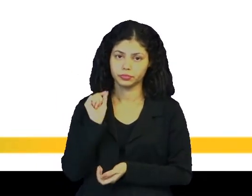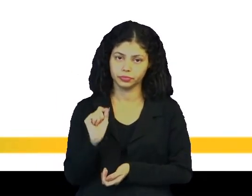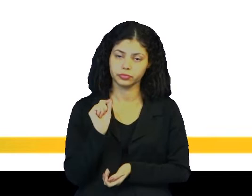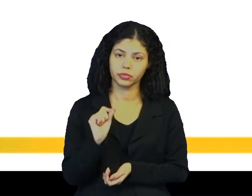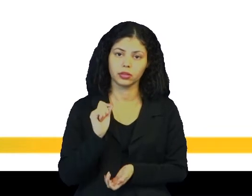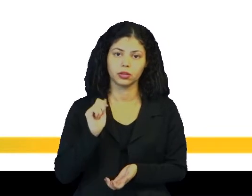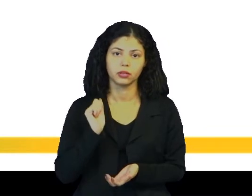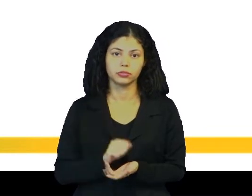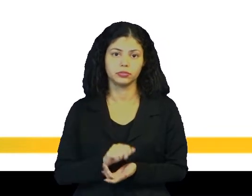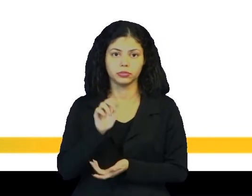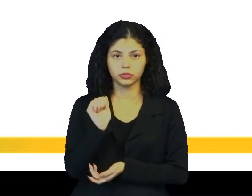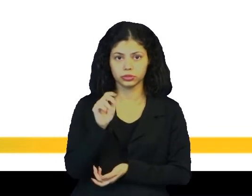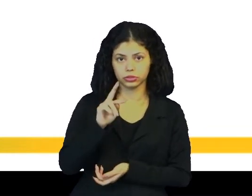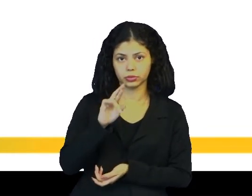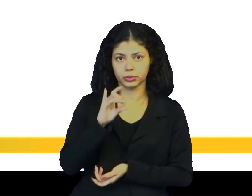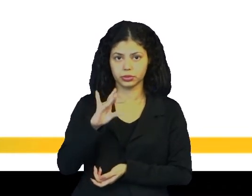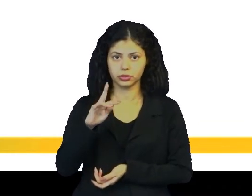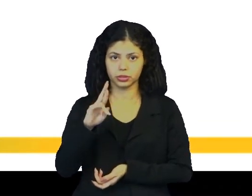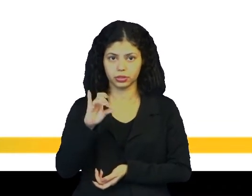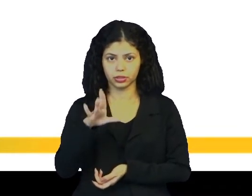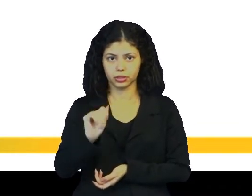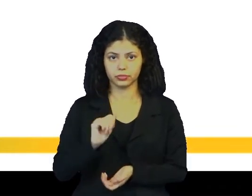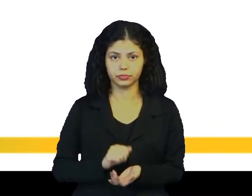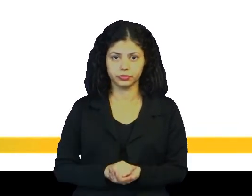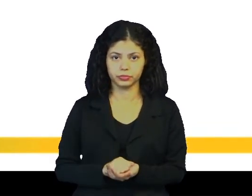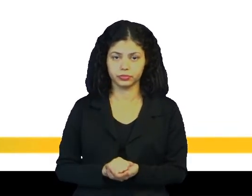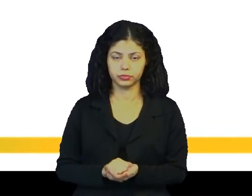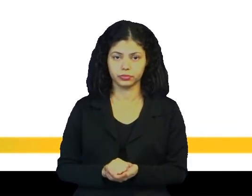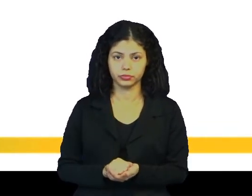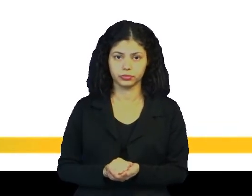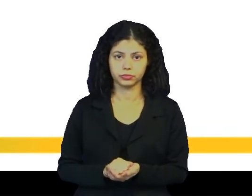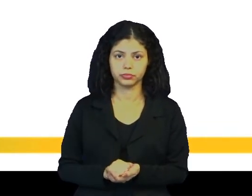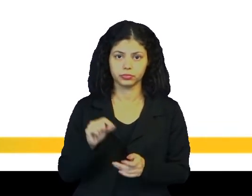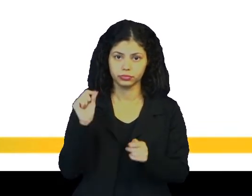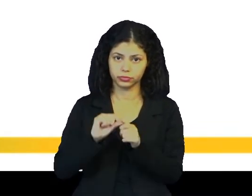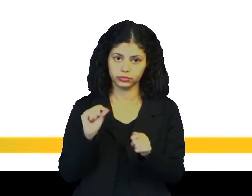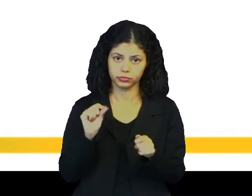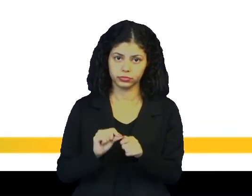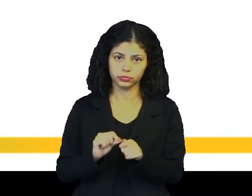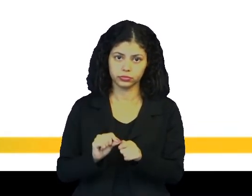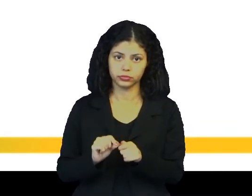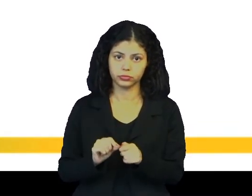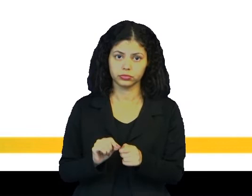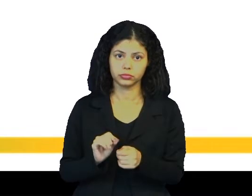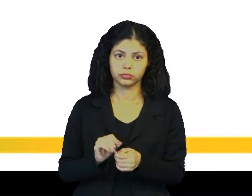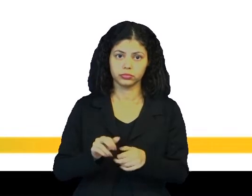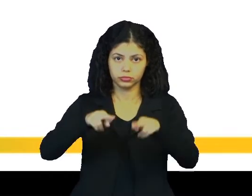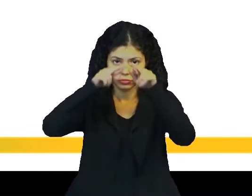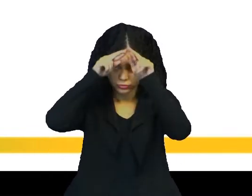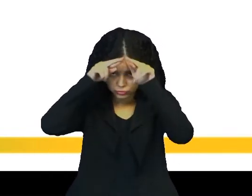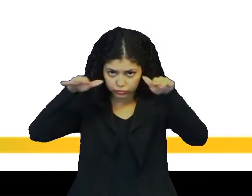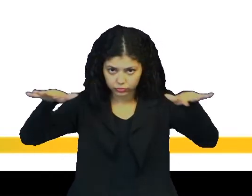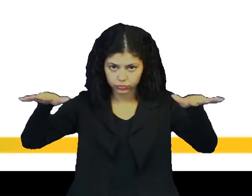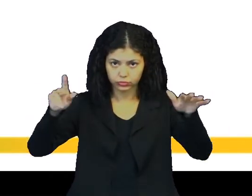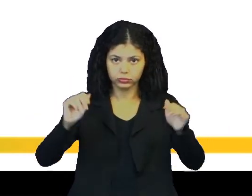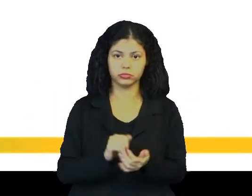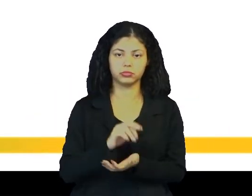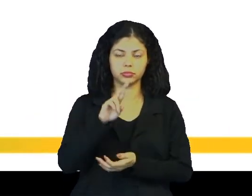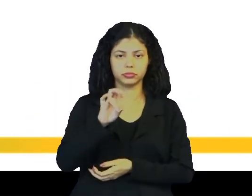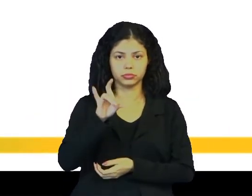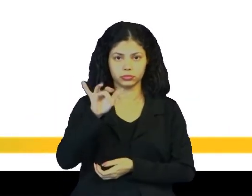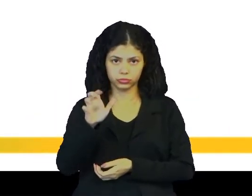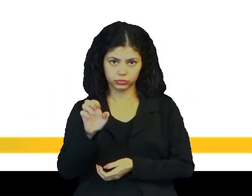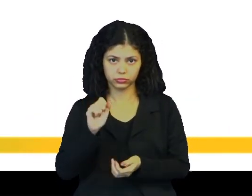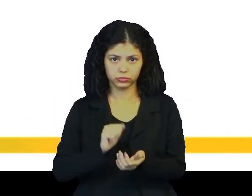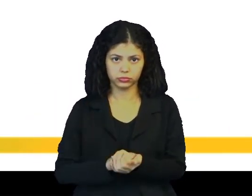ela é antropocêntrica, né? Focada no realismo, buscando ressaltar a beleza do ser humano, com destaque